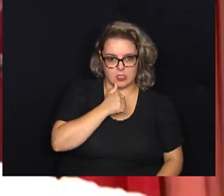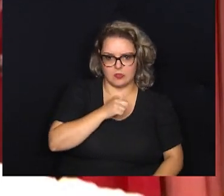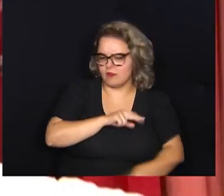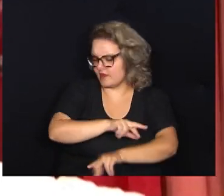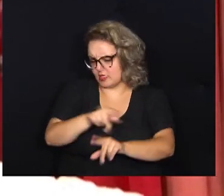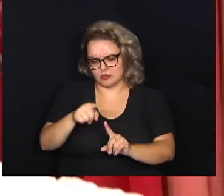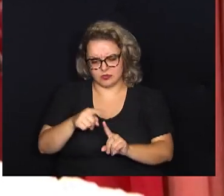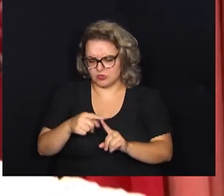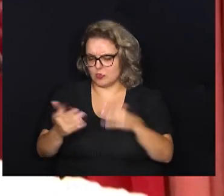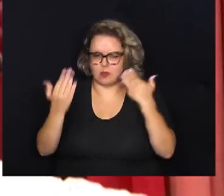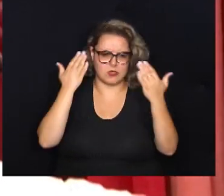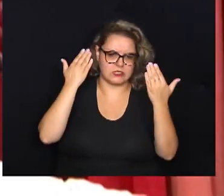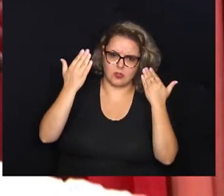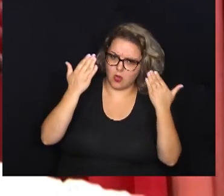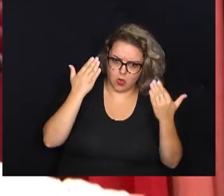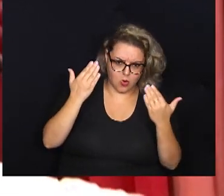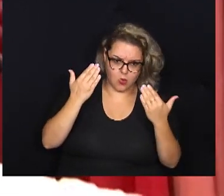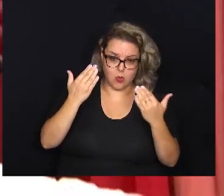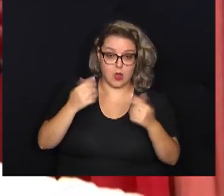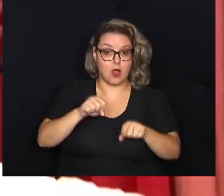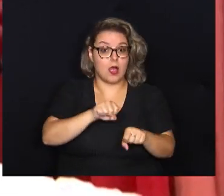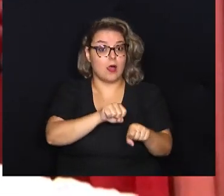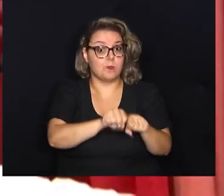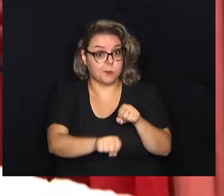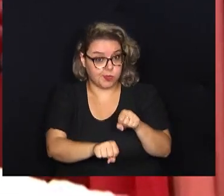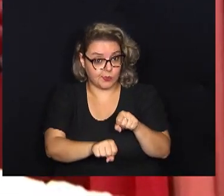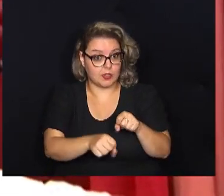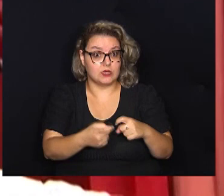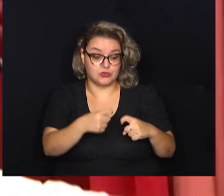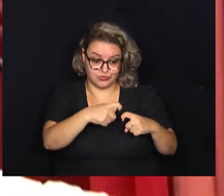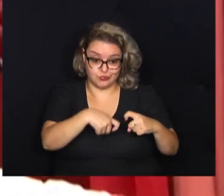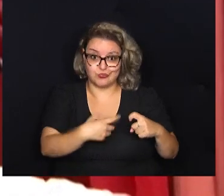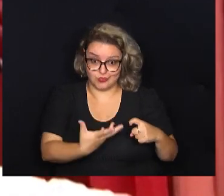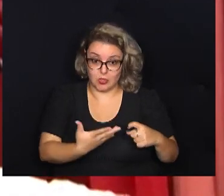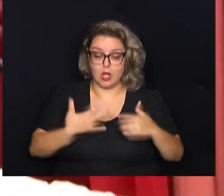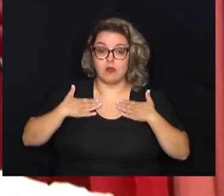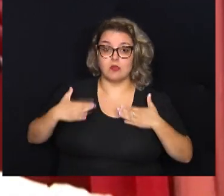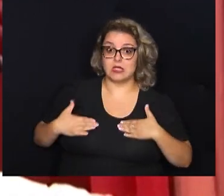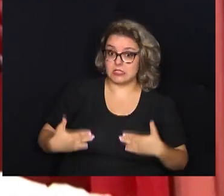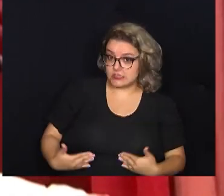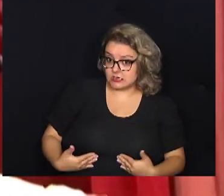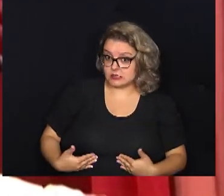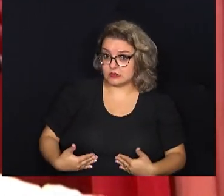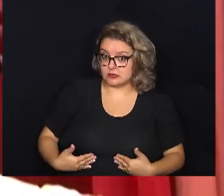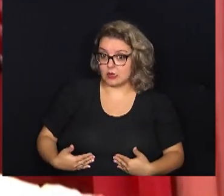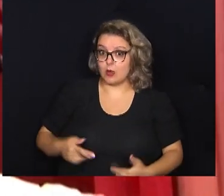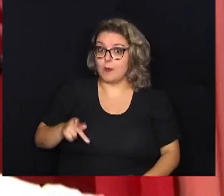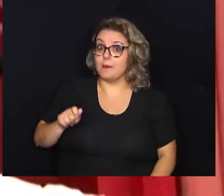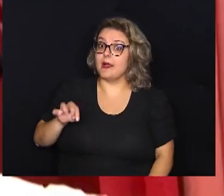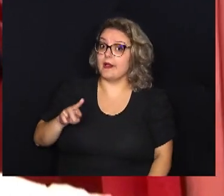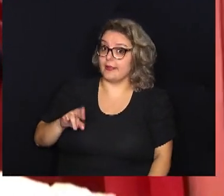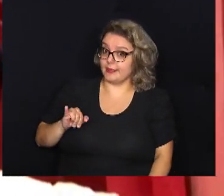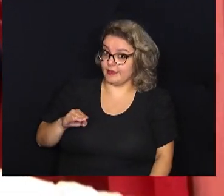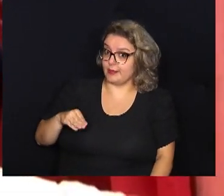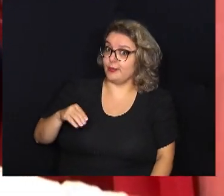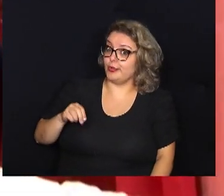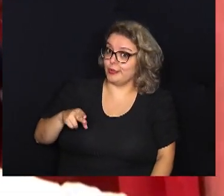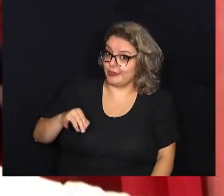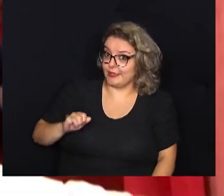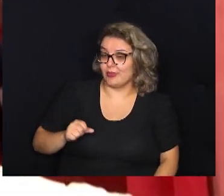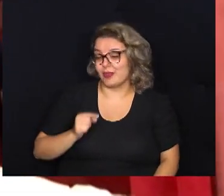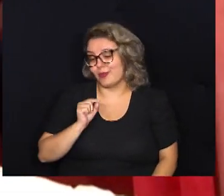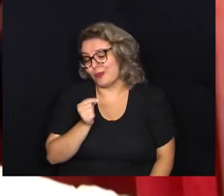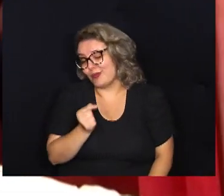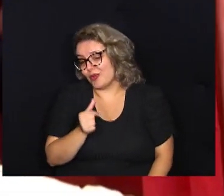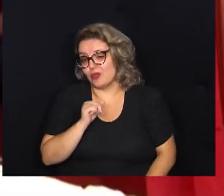violência psicológica, a violência sexual, a violência física, patrimonial, que é pouco divulgada, muitas